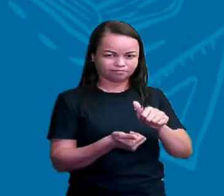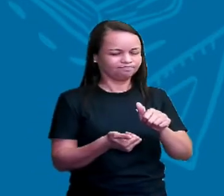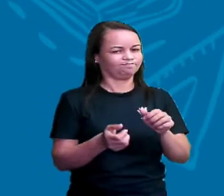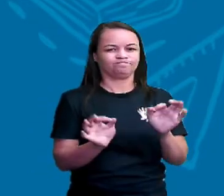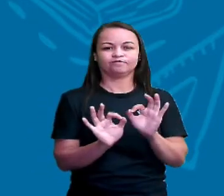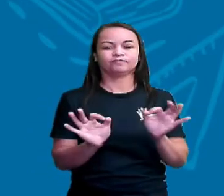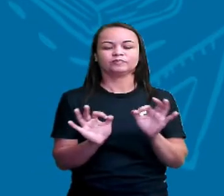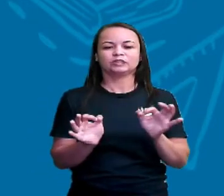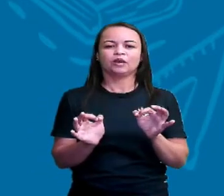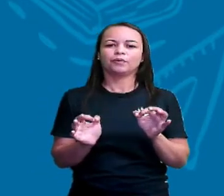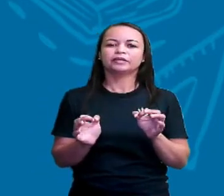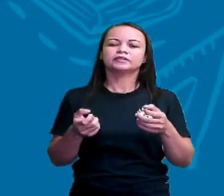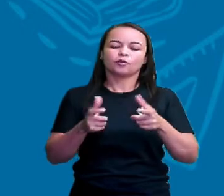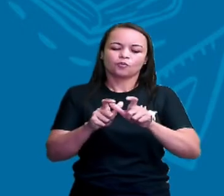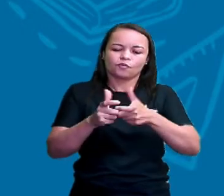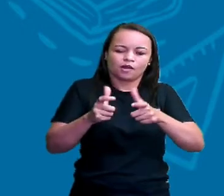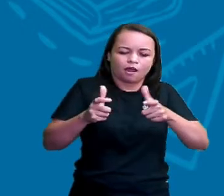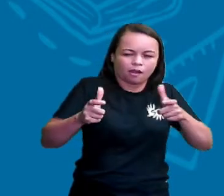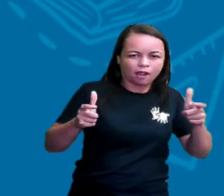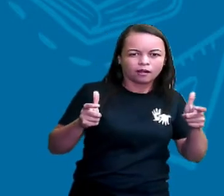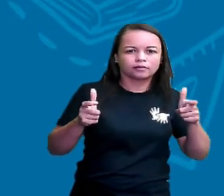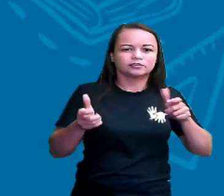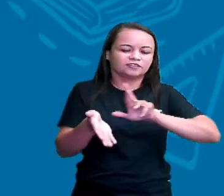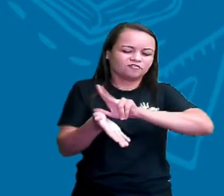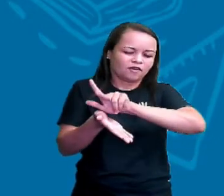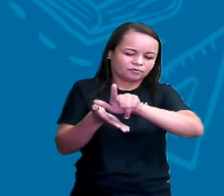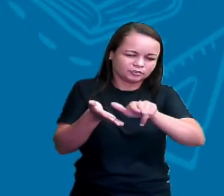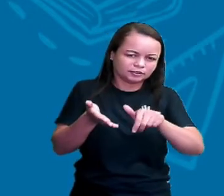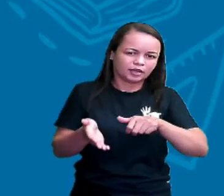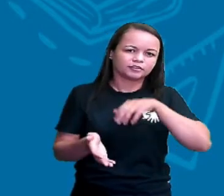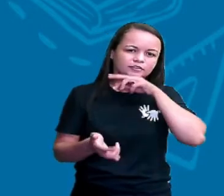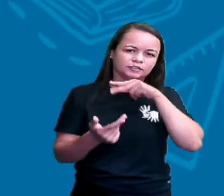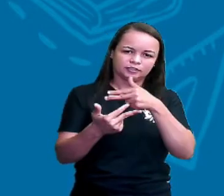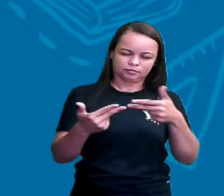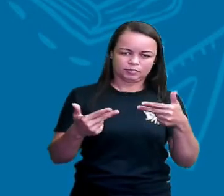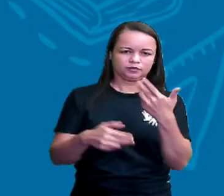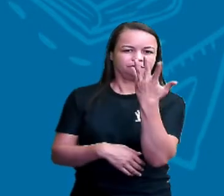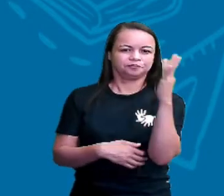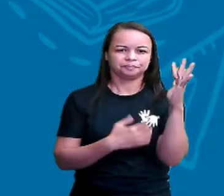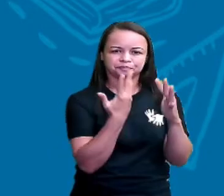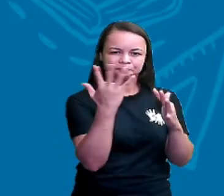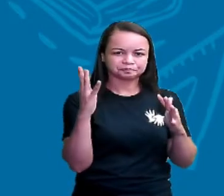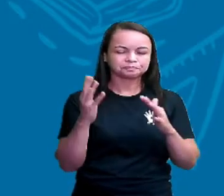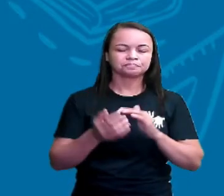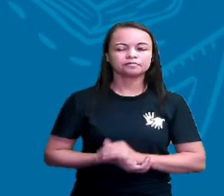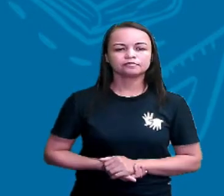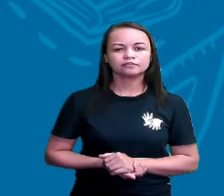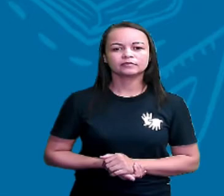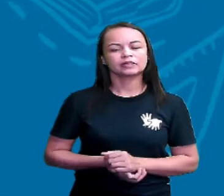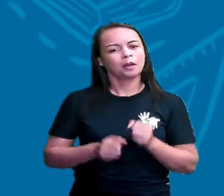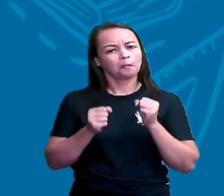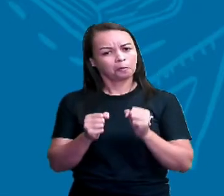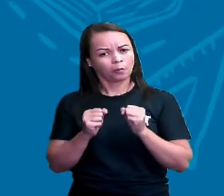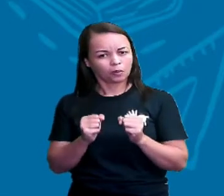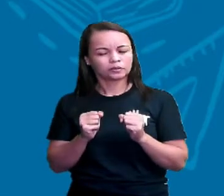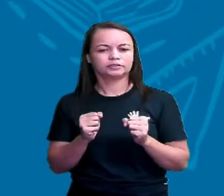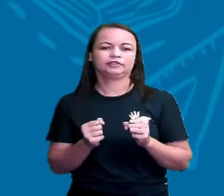nós possuímos uma grande diversidade de animais na natureza. Eles podem ser